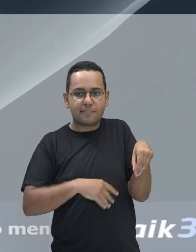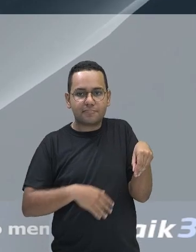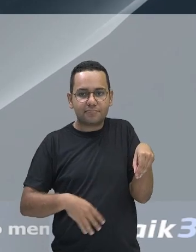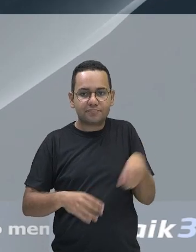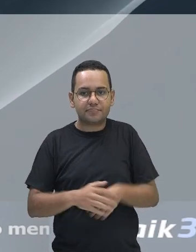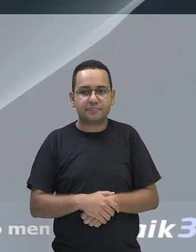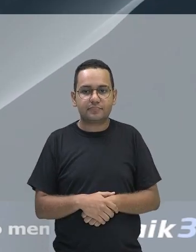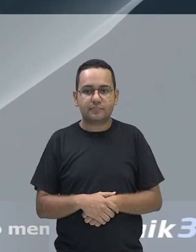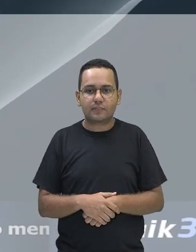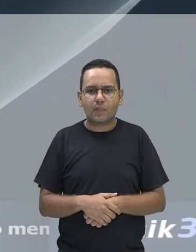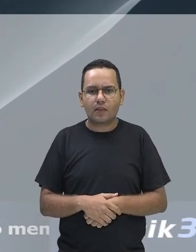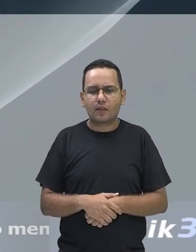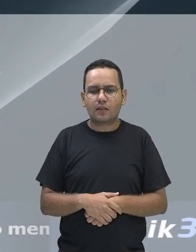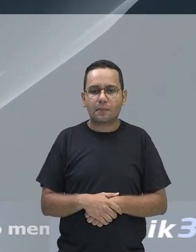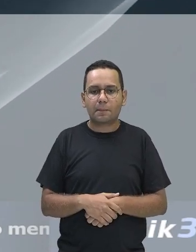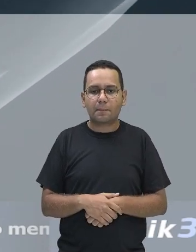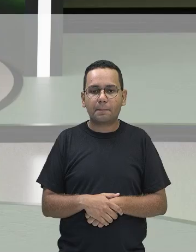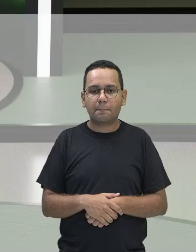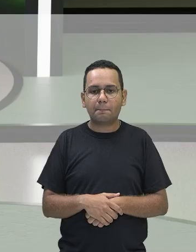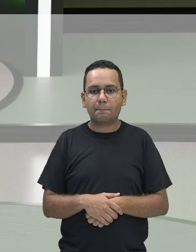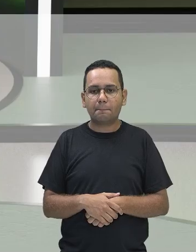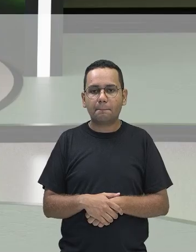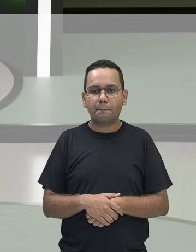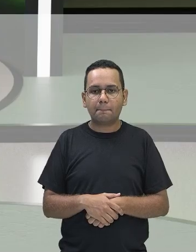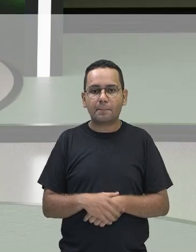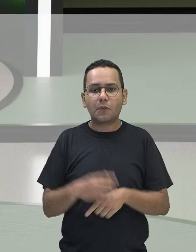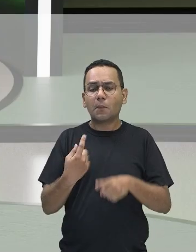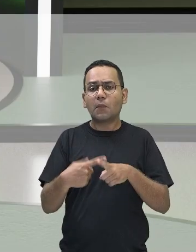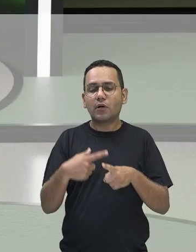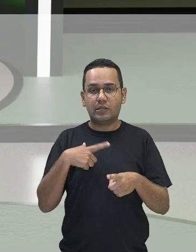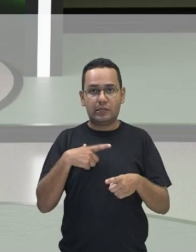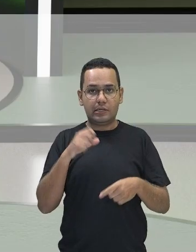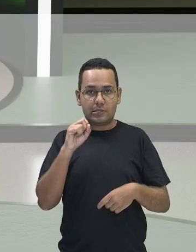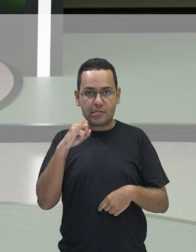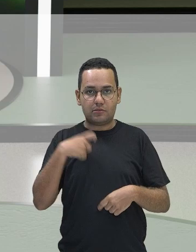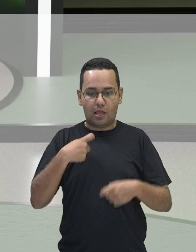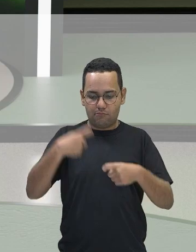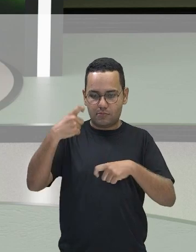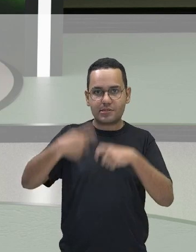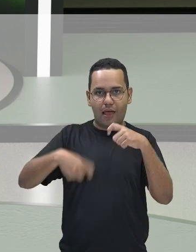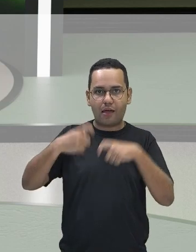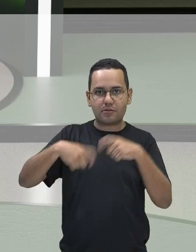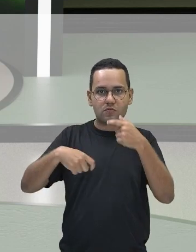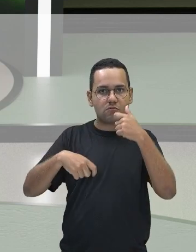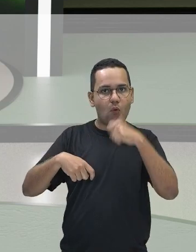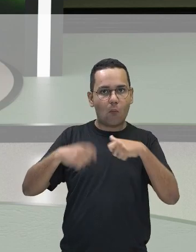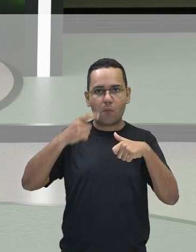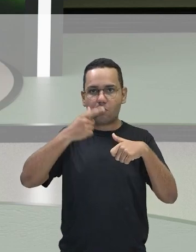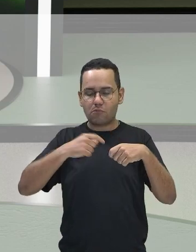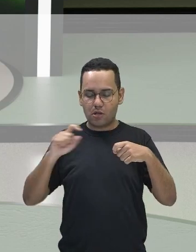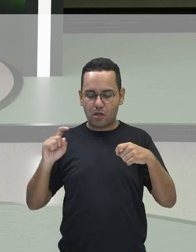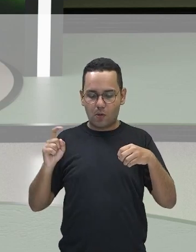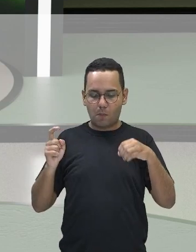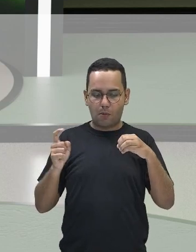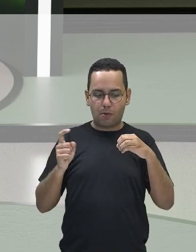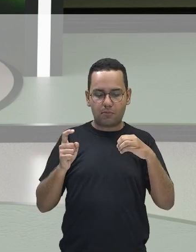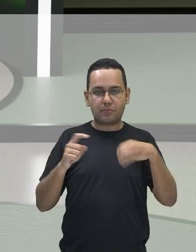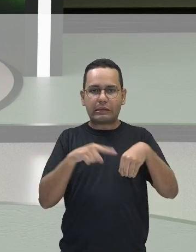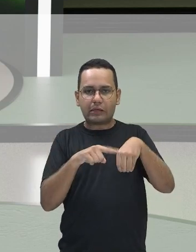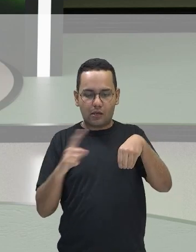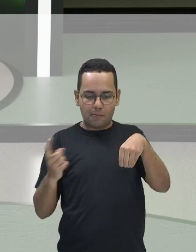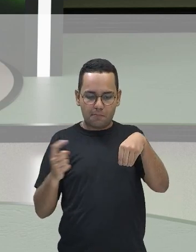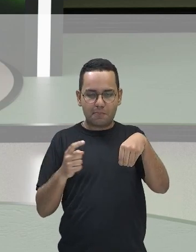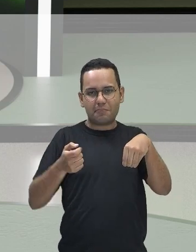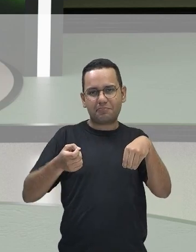dos espermatozoides, né, vai acontecer ali por meio do ato sexual, então vai haver uma conexão, né, do órgão genital masculino com o órgão